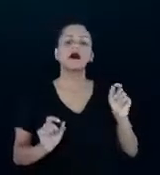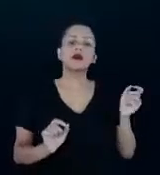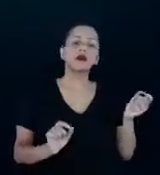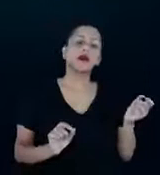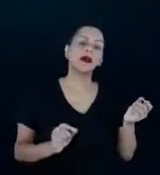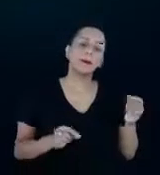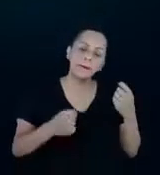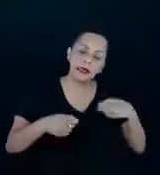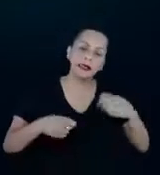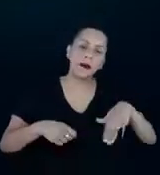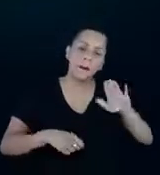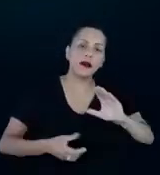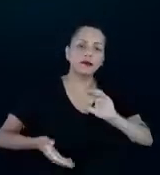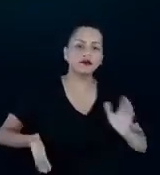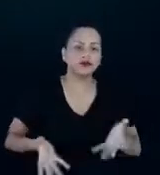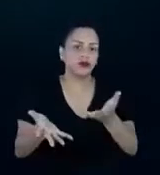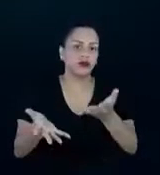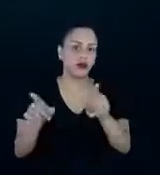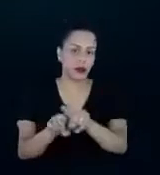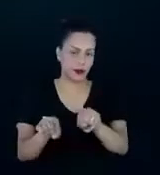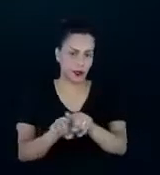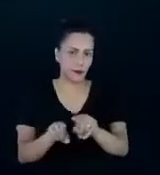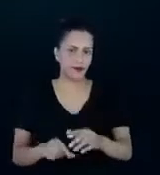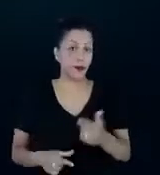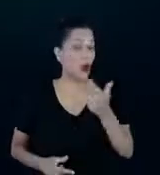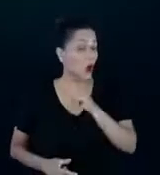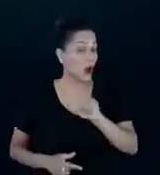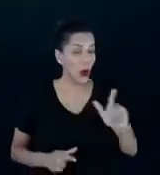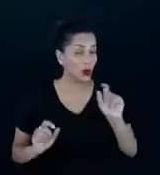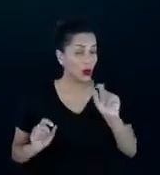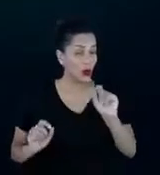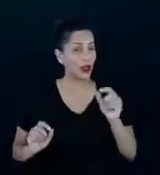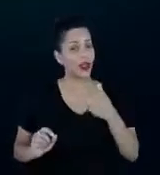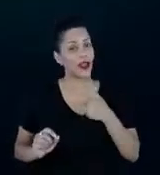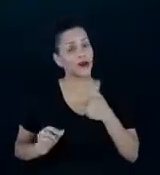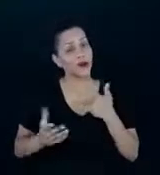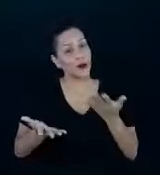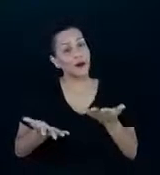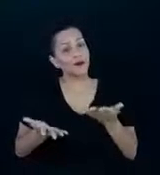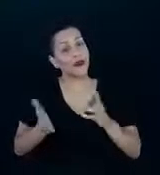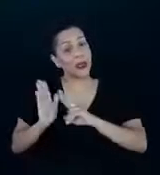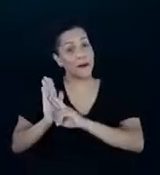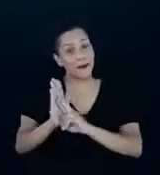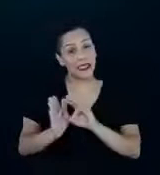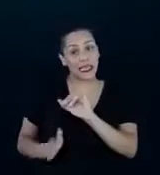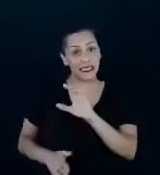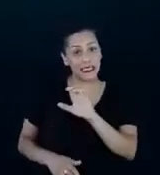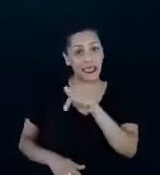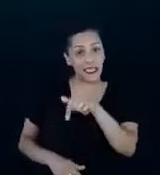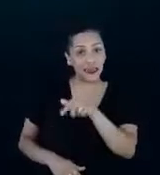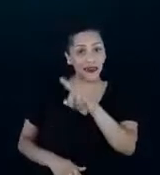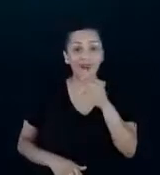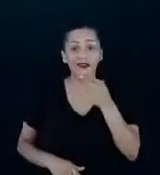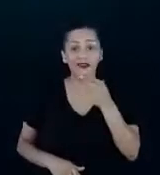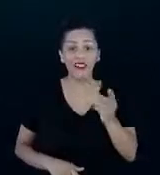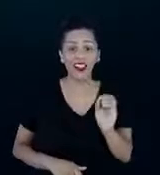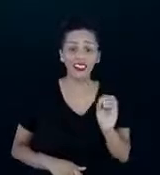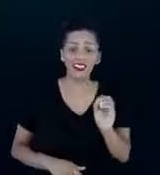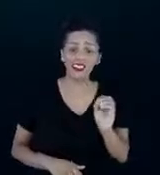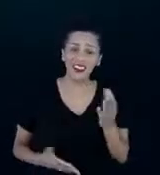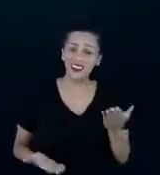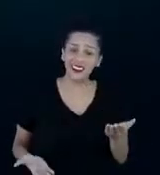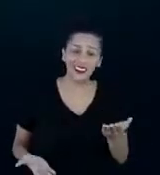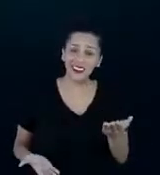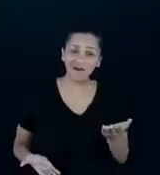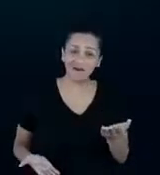fomento. Outra coisa, e aí eu vou dar uma chorada representando os ICTs. Vocês quase não falam de ICT no documento. Foco